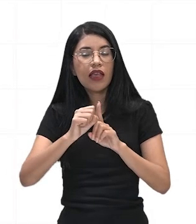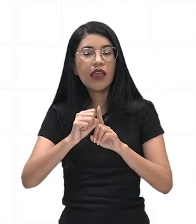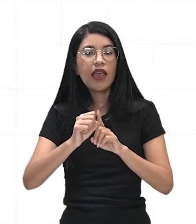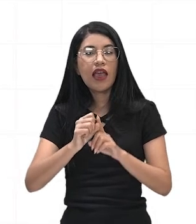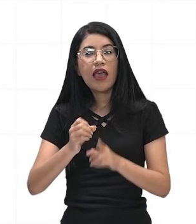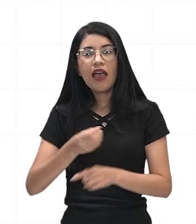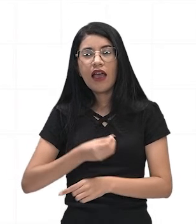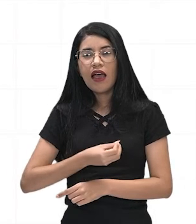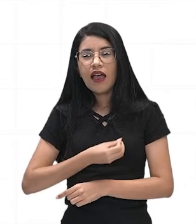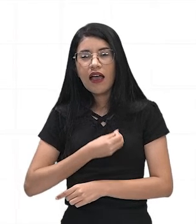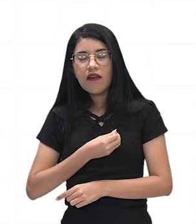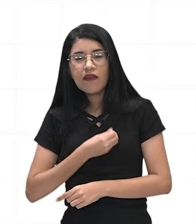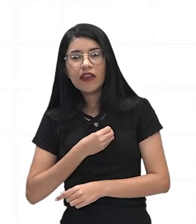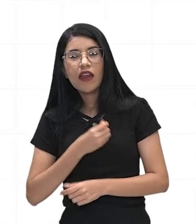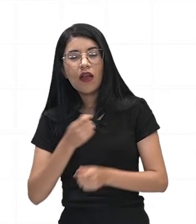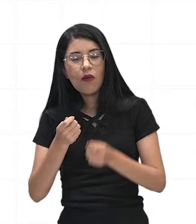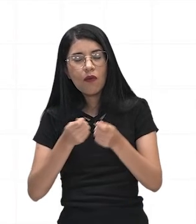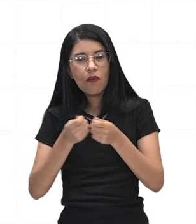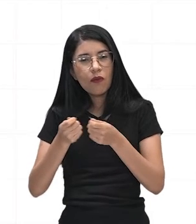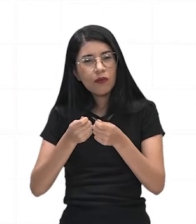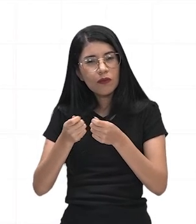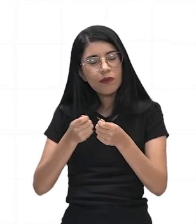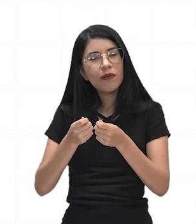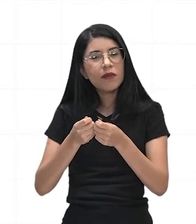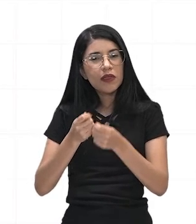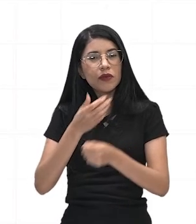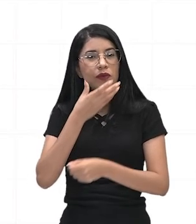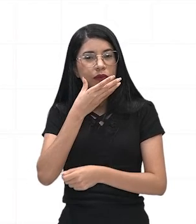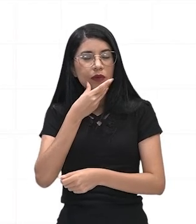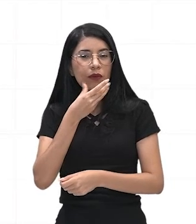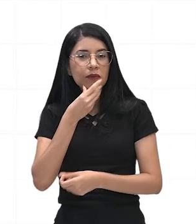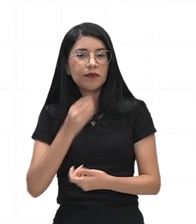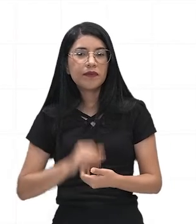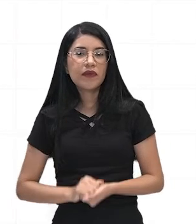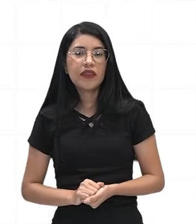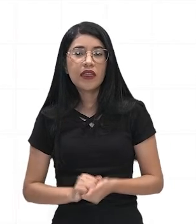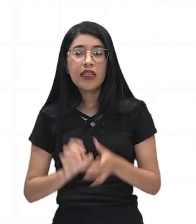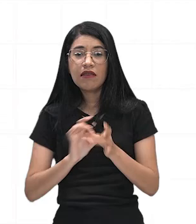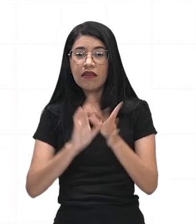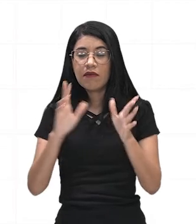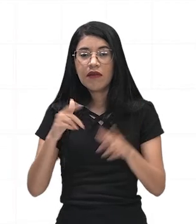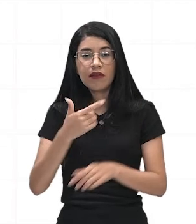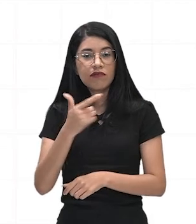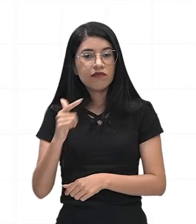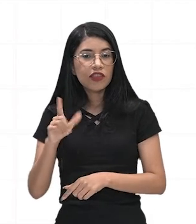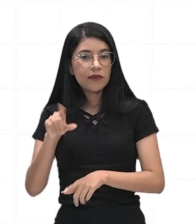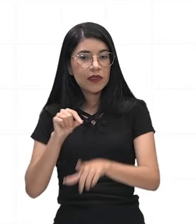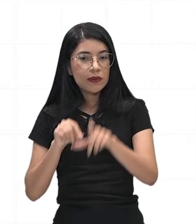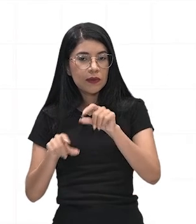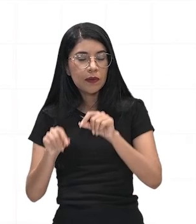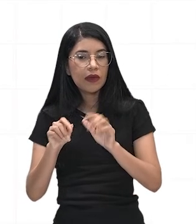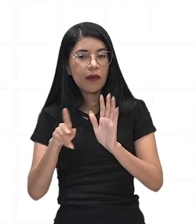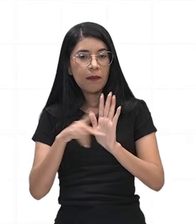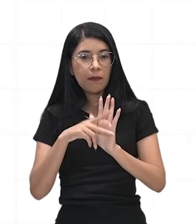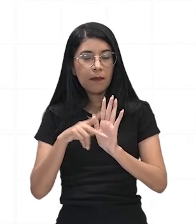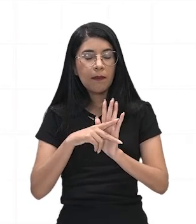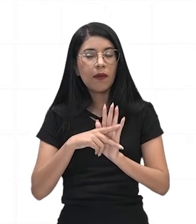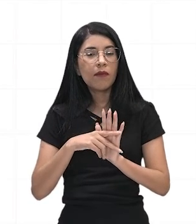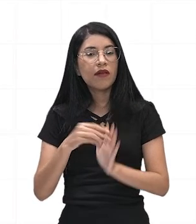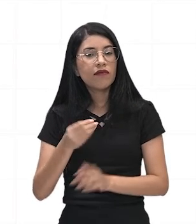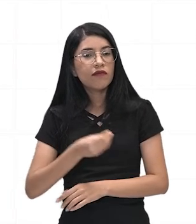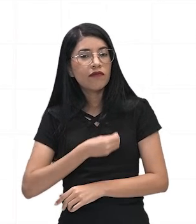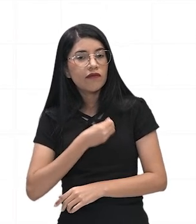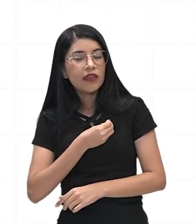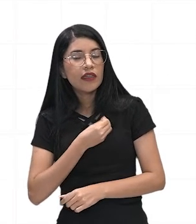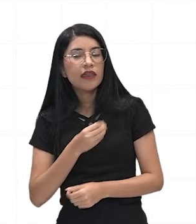eram amplamente controladas pelos homens. Elas não tinham liberdade para tomar decisões importantes sobre suas próprias